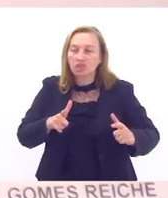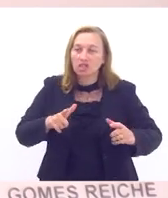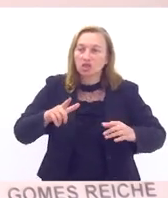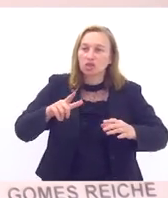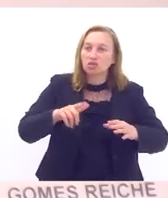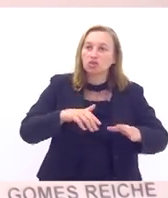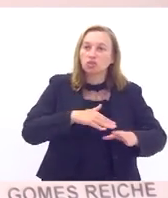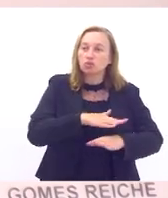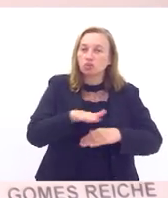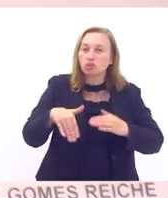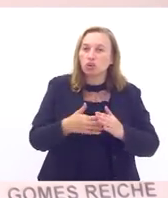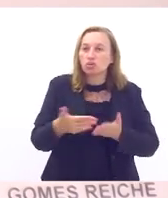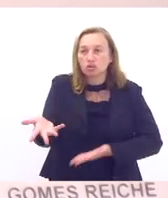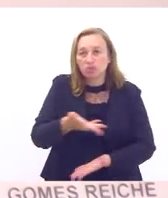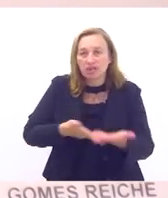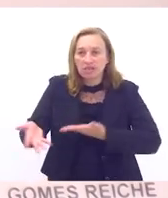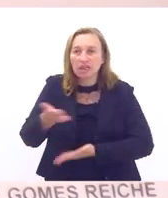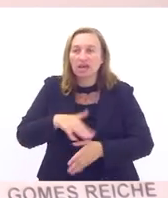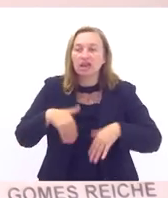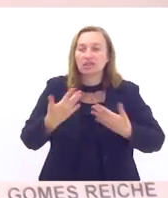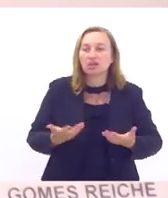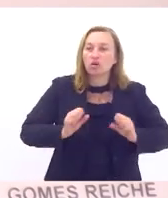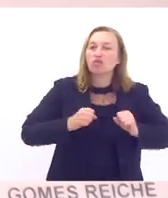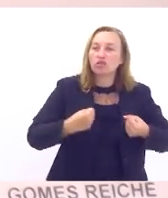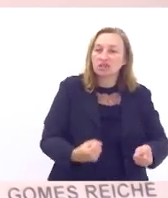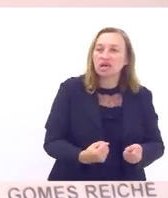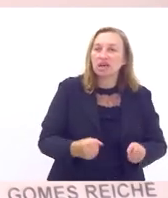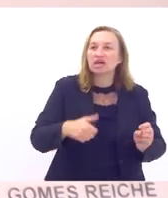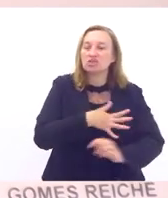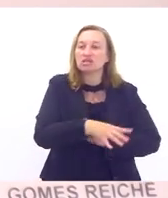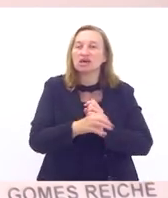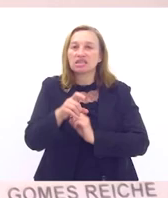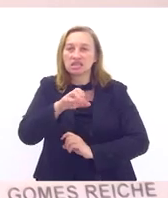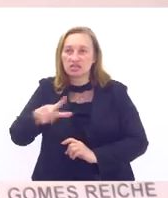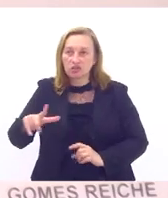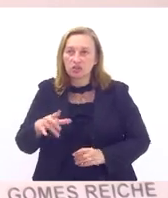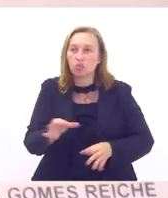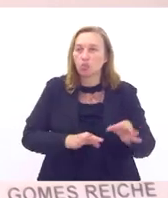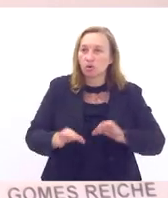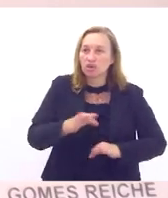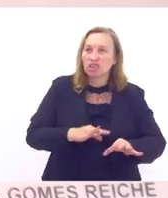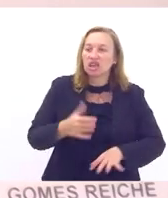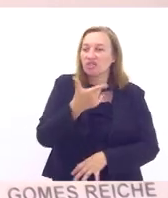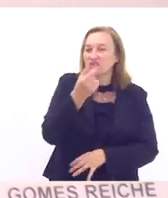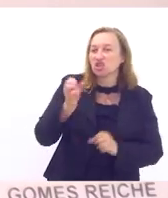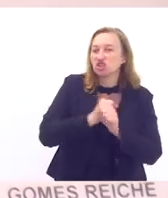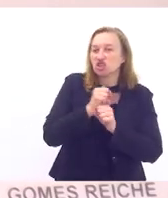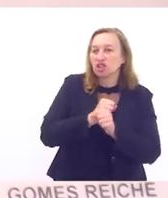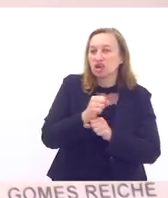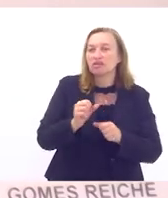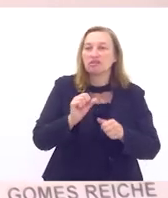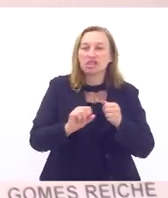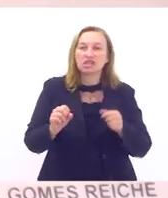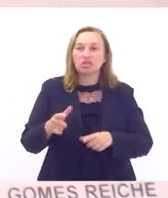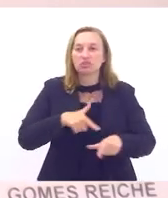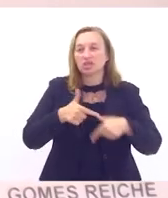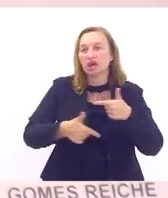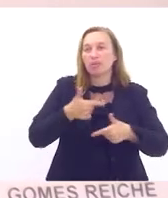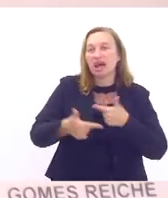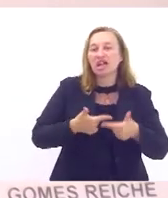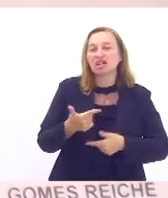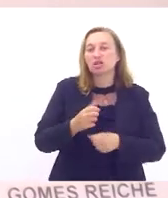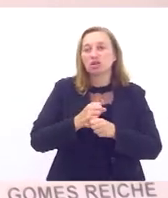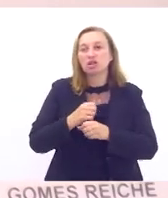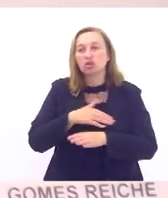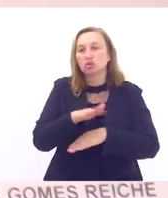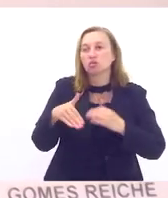todos e todas, né? Então, reforçar então que a sociedade civil organizada está aí há 20 anos realizando esse trabalho durante todo o ano,